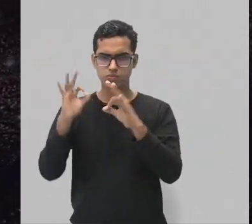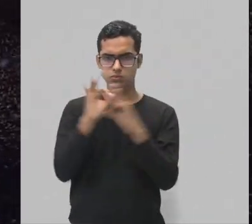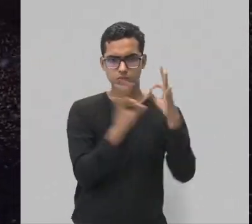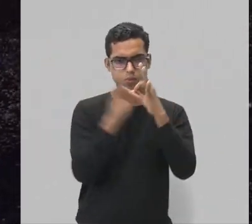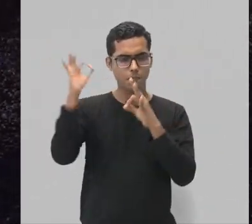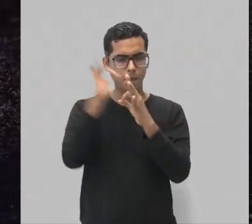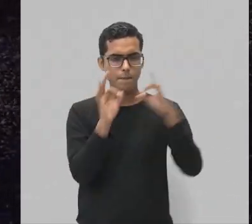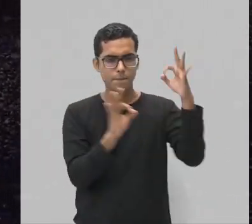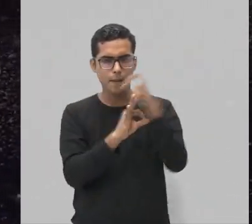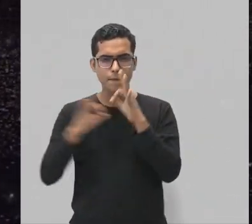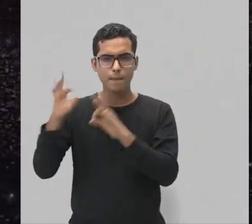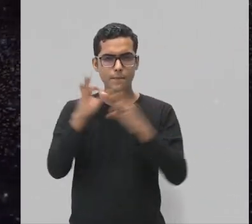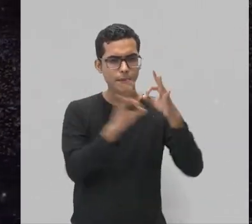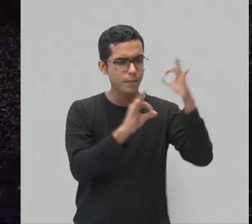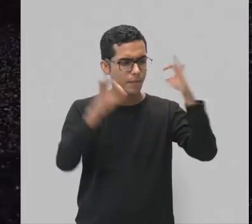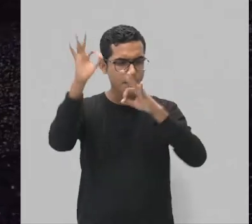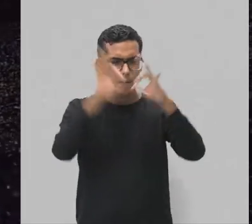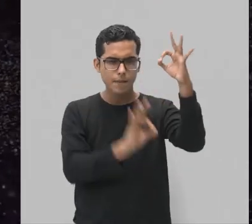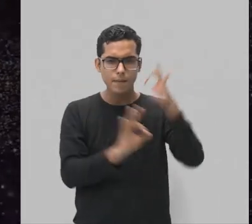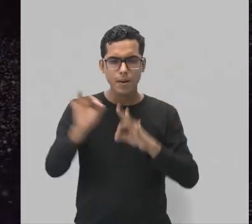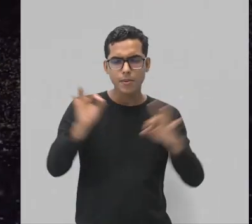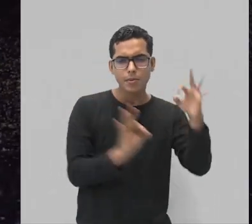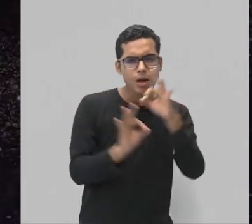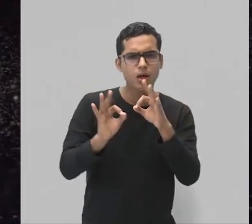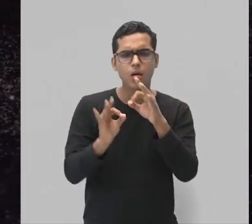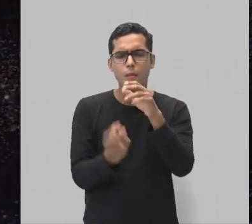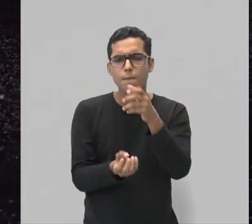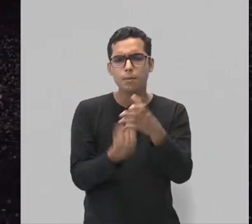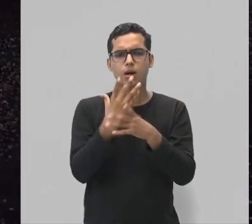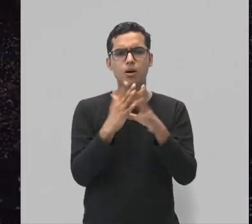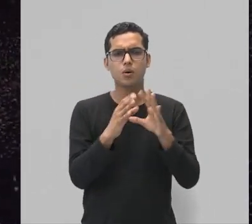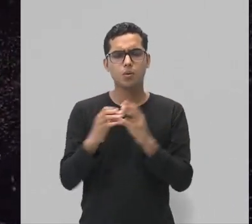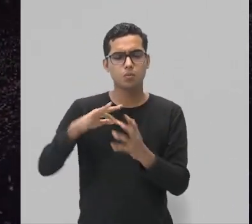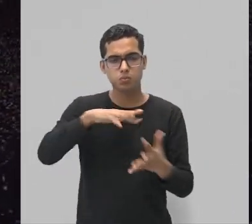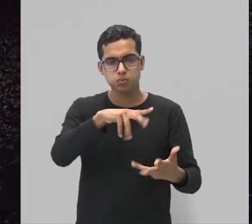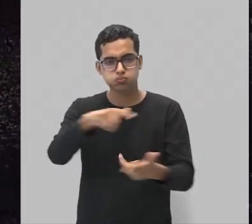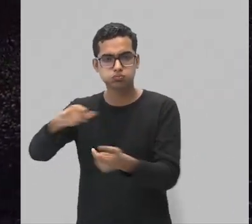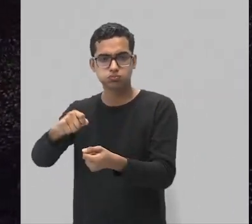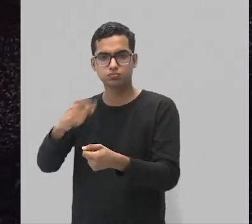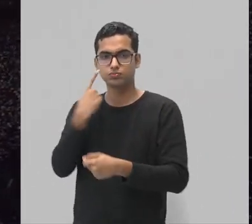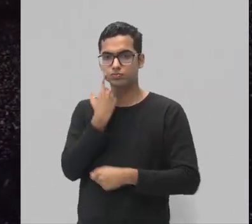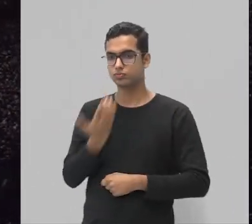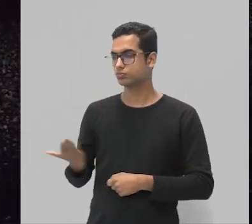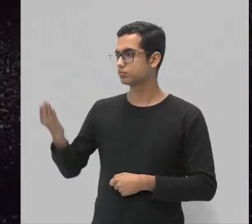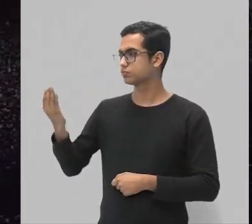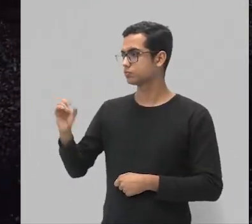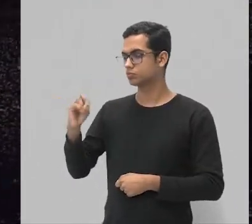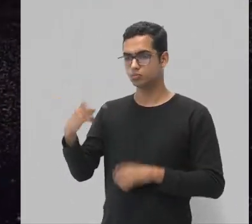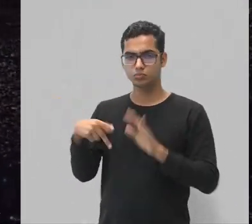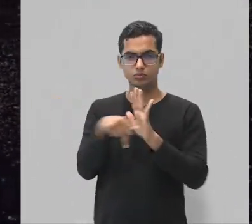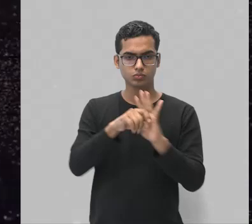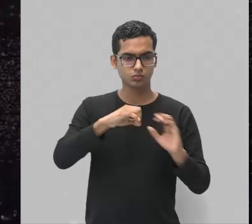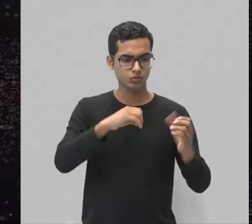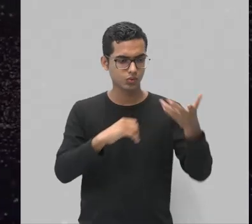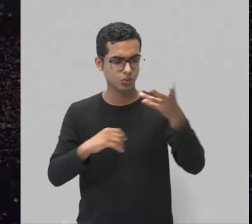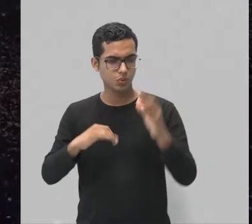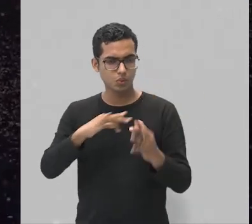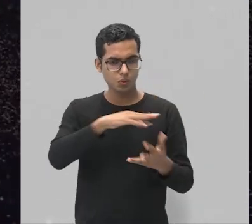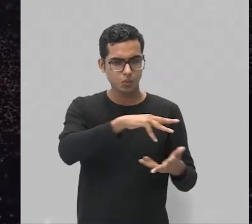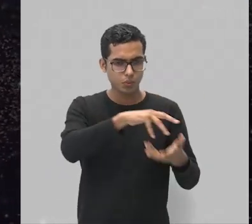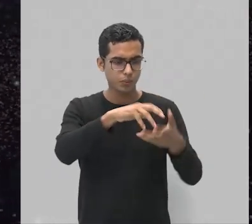gente consideraria como se fosse, né, planetas maiores. E aí eles